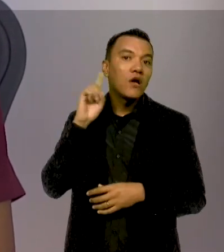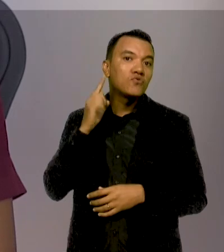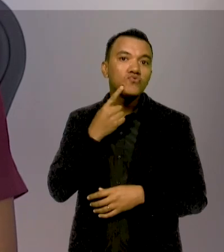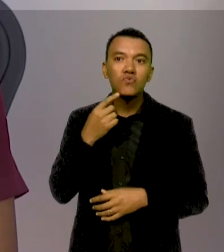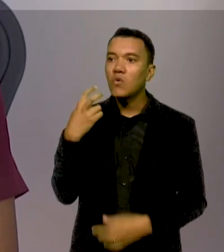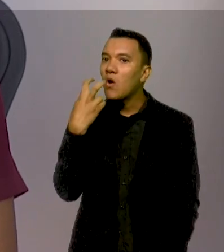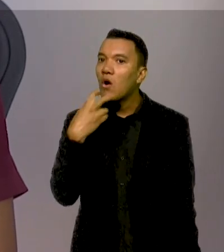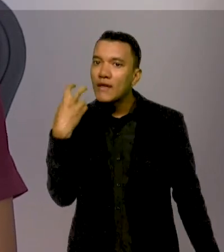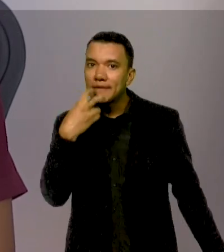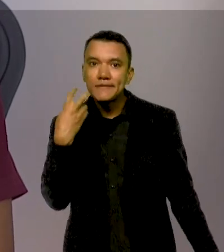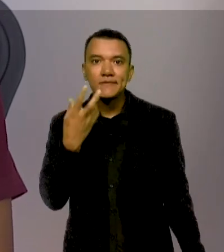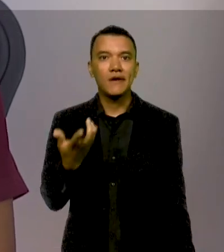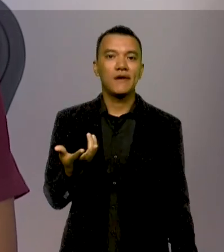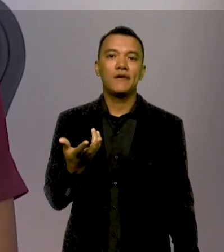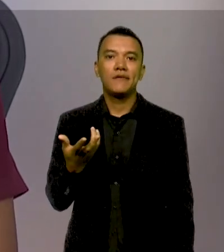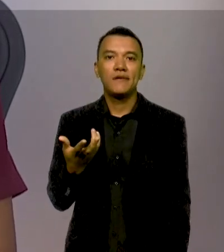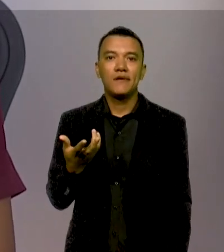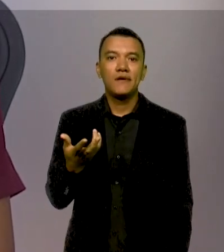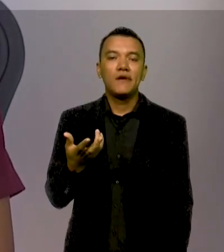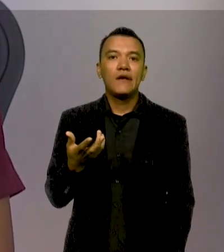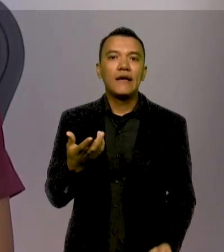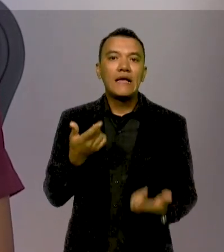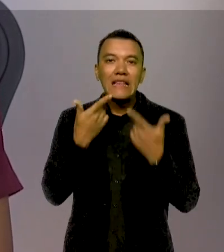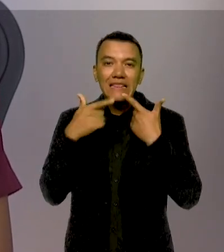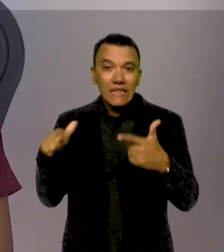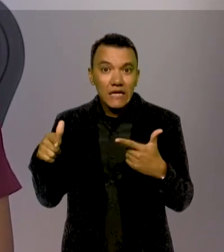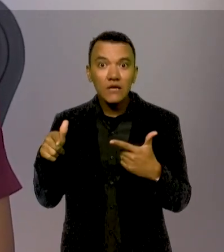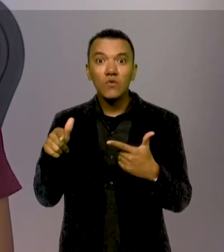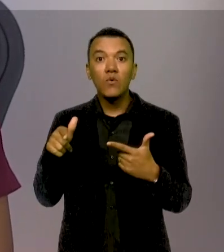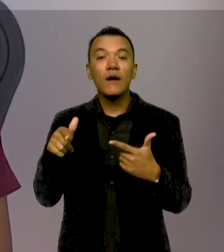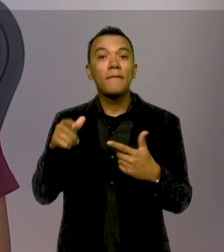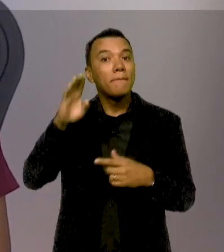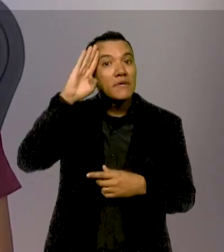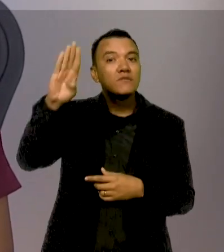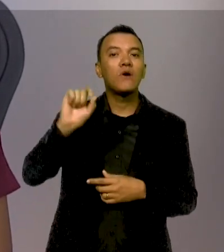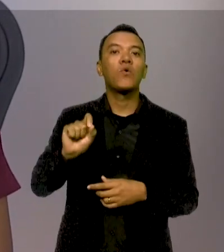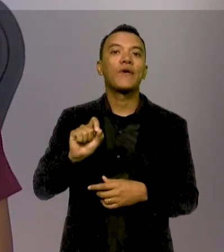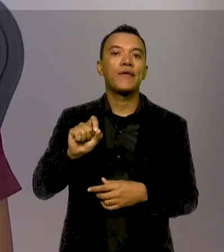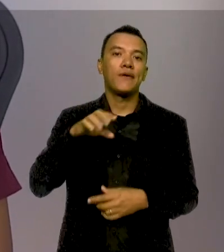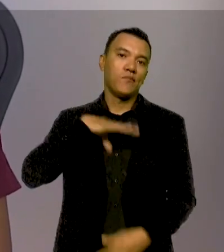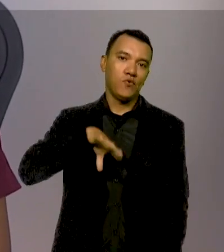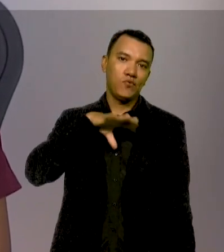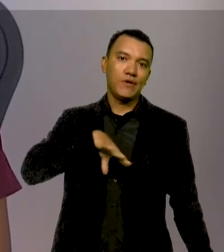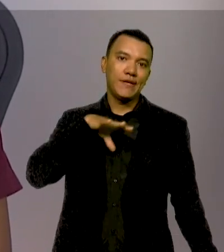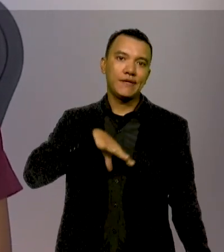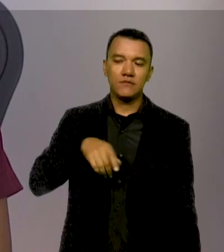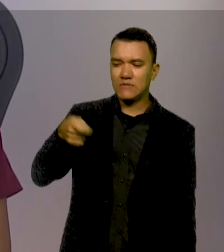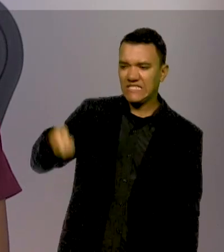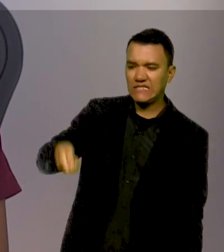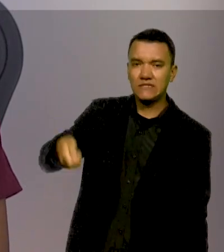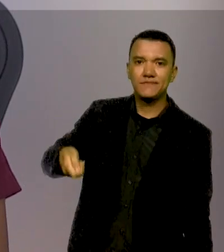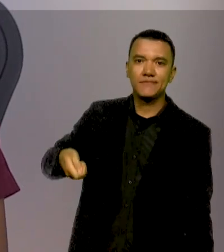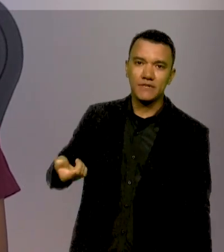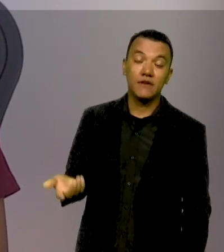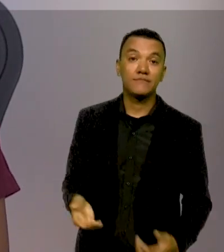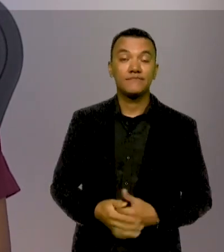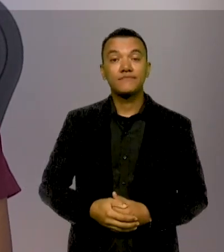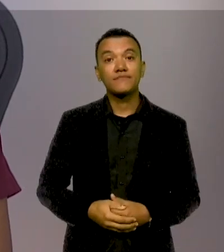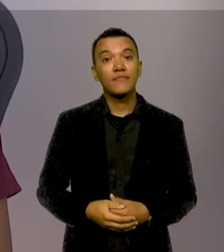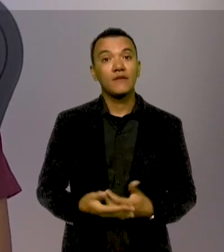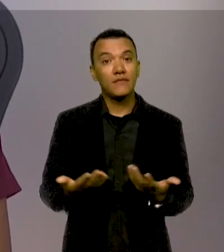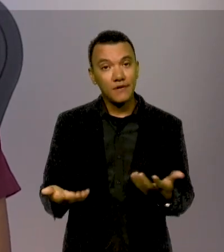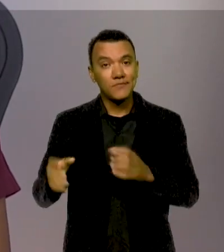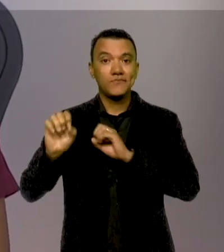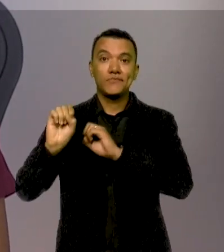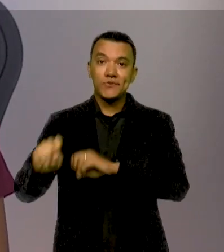pudessem utilizar a língua majoritária, né? No caso aqui do Brasil, a língua portuguesa, e a educação era